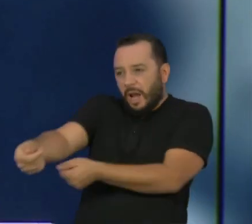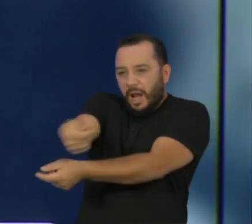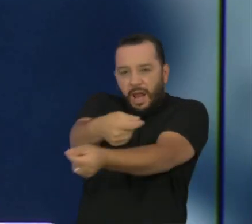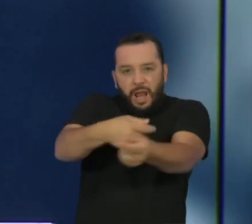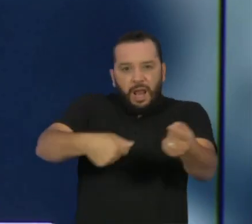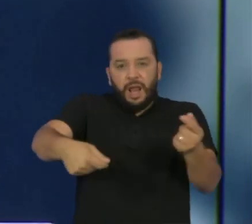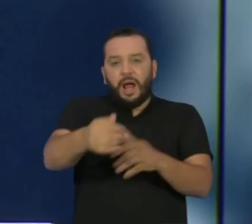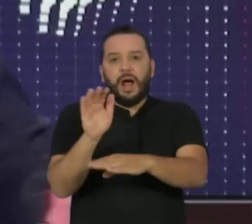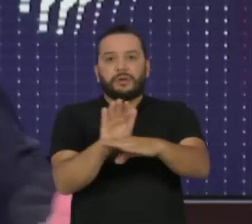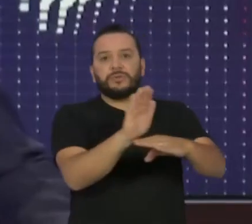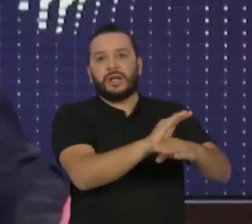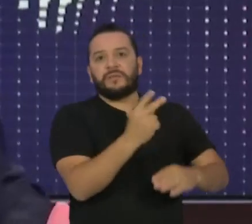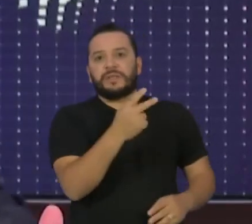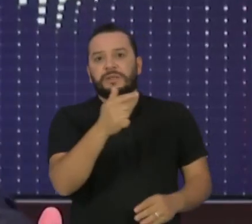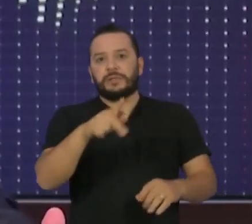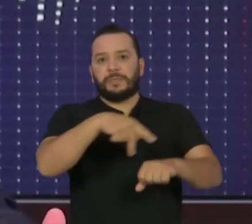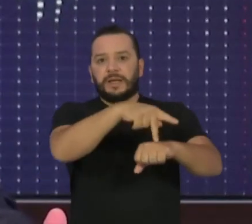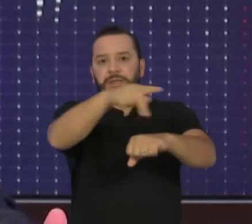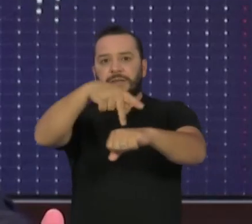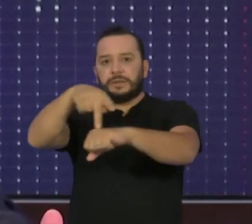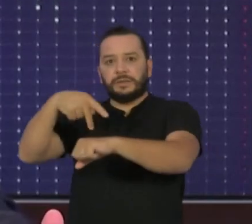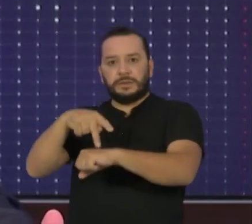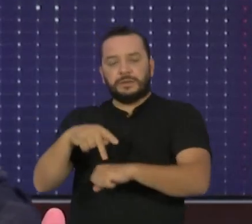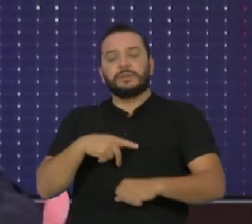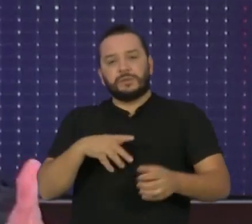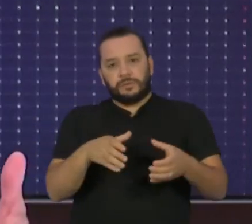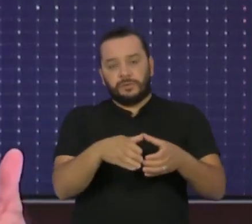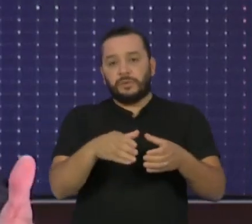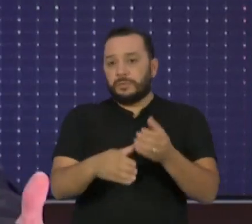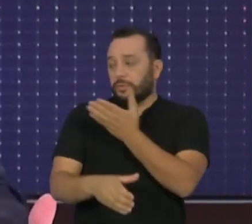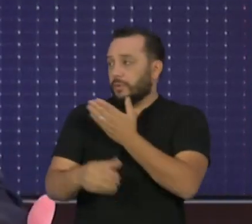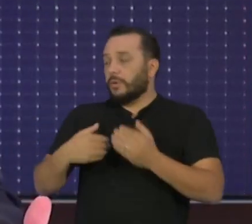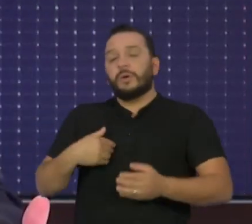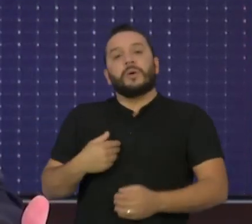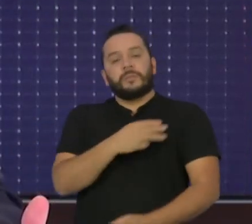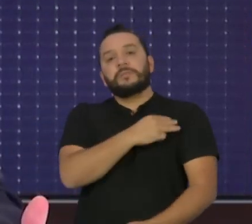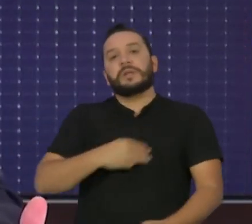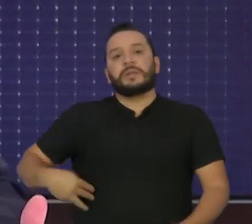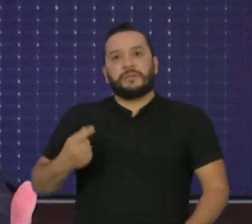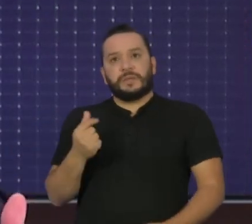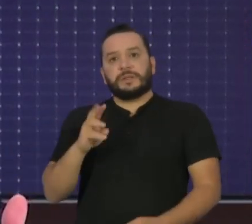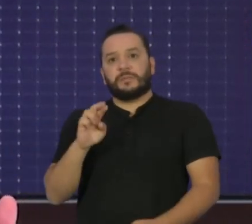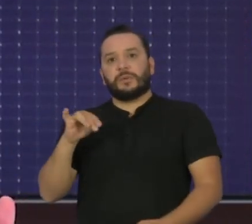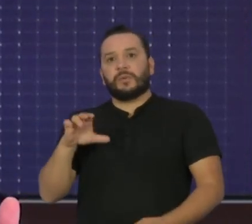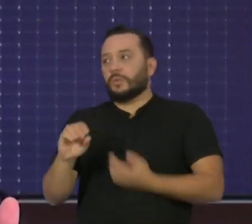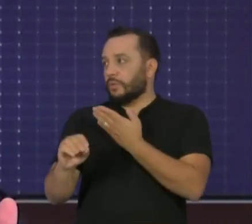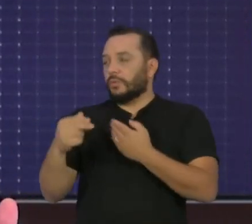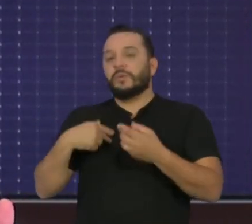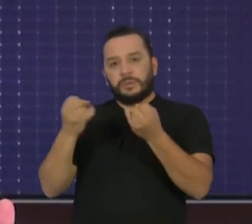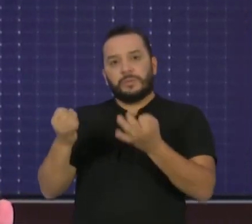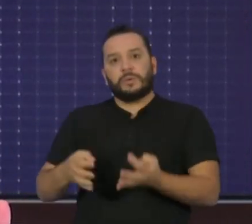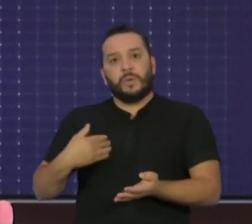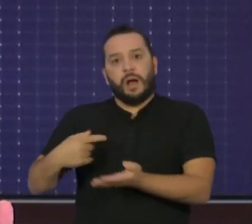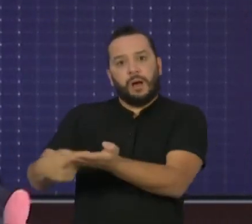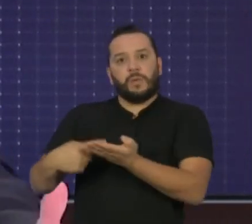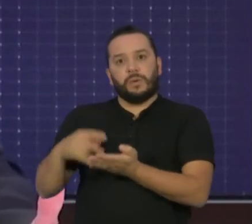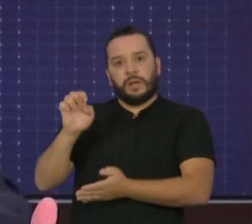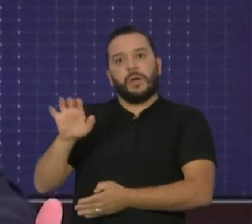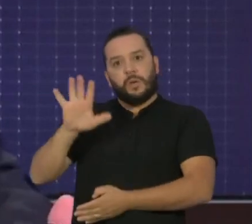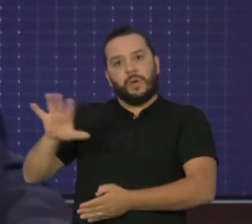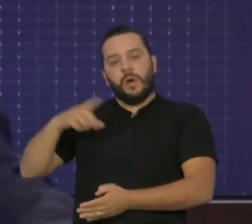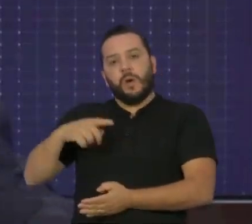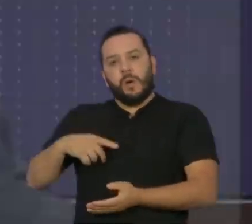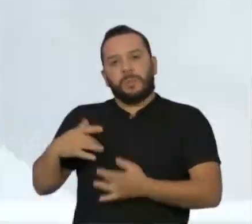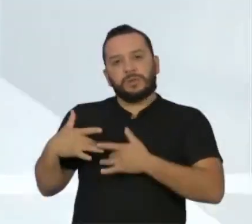27 países do bloco. O ministro das Finanças da França, Bruno Le Maire, disse que o acordo resulta numa Europa com maior solidariedade entre os